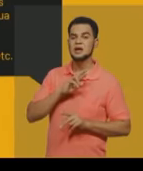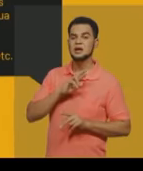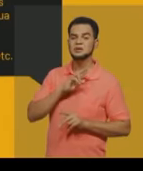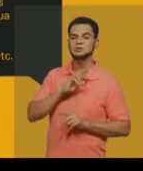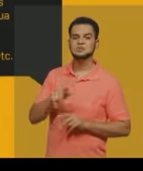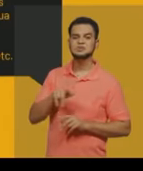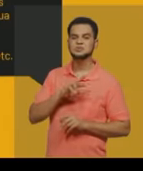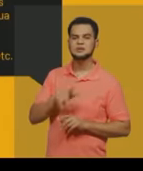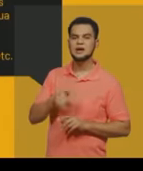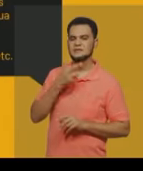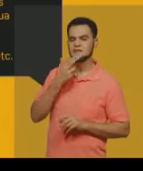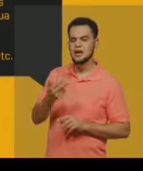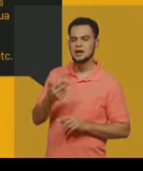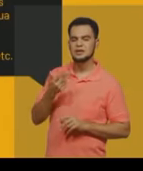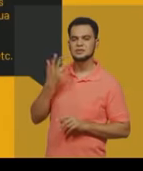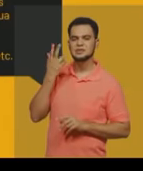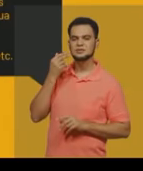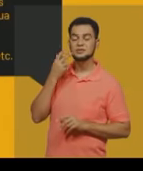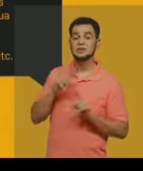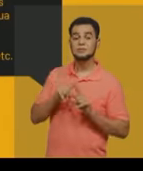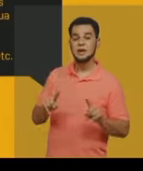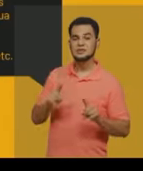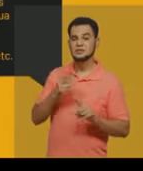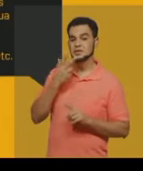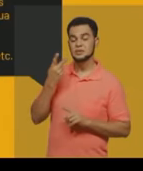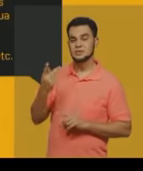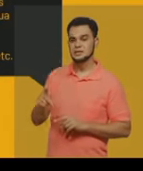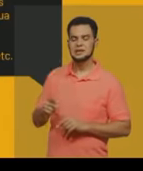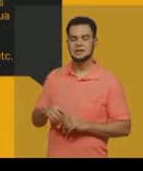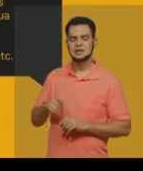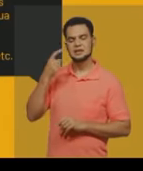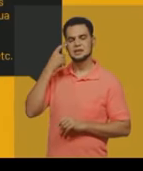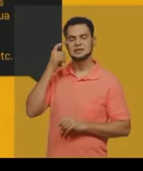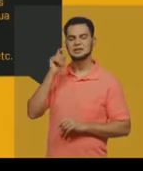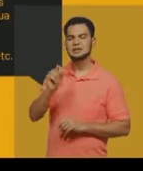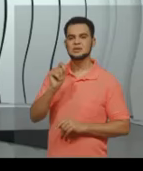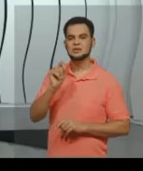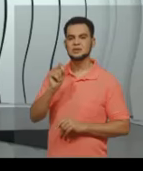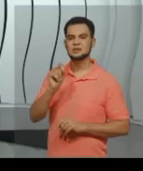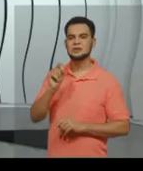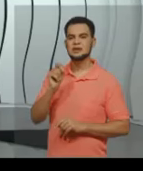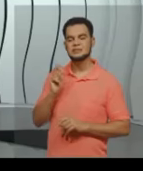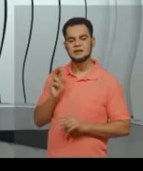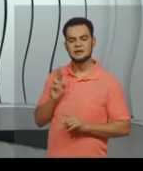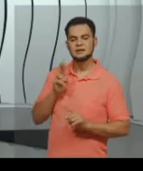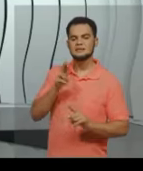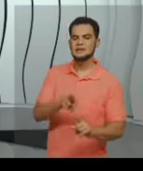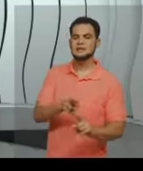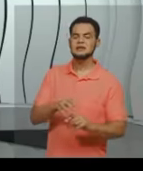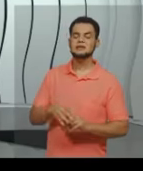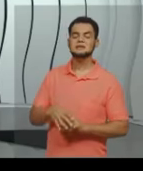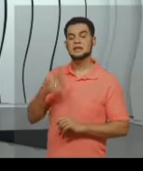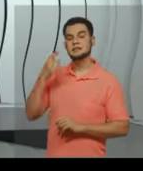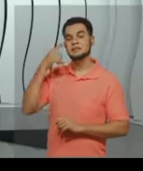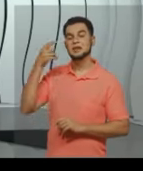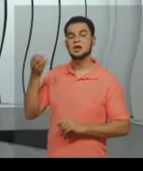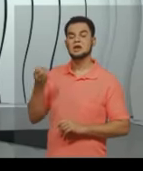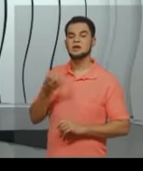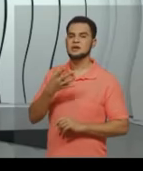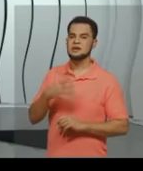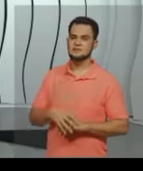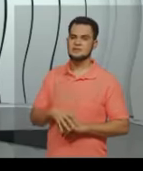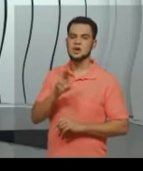delas também. Então, essa ideia que traz, que o currículo referência de Minas traz essa ideia nova, que é usuário